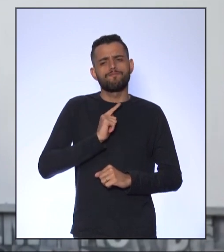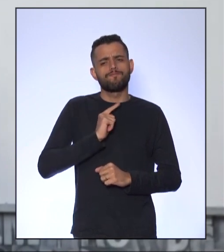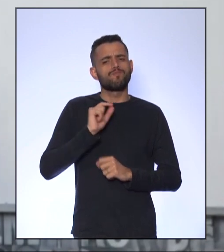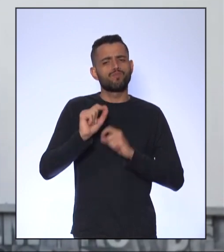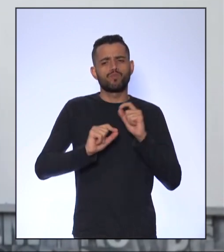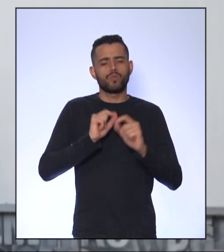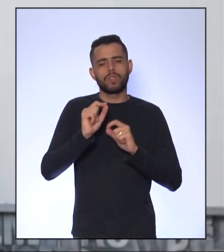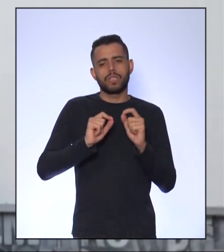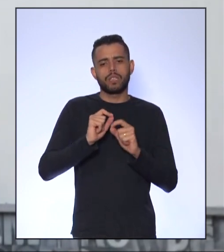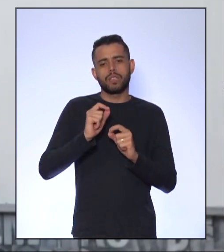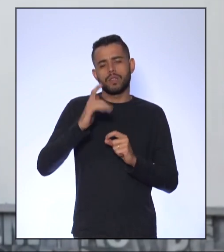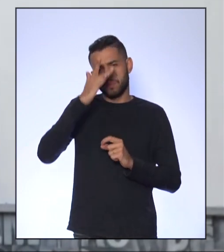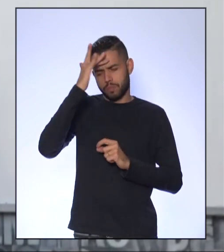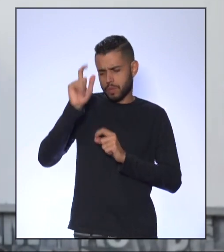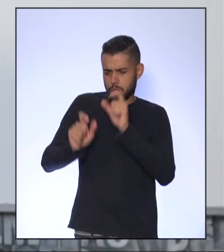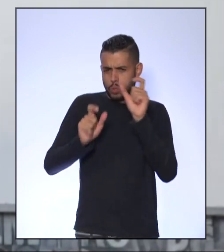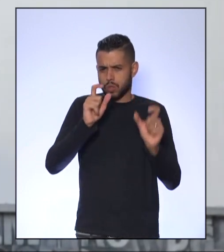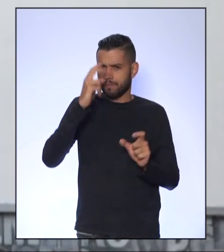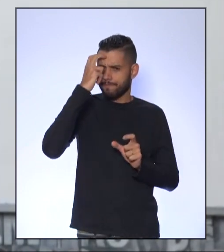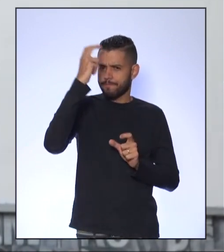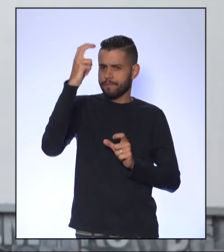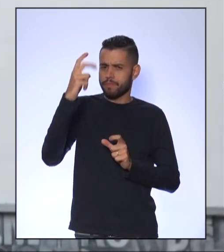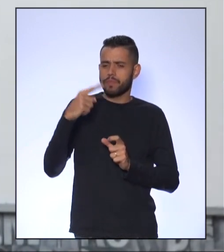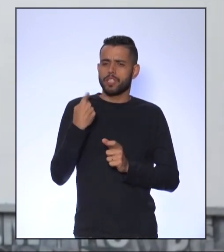intelectuais para refletirmos.